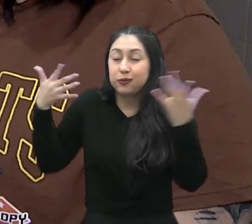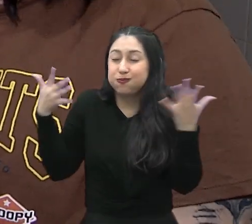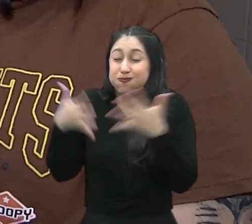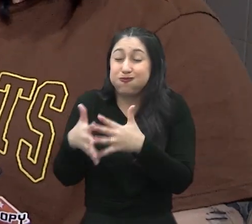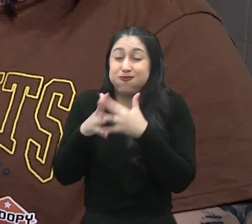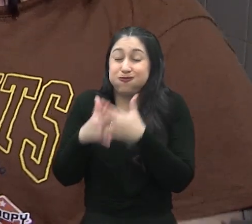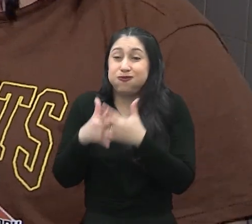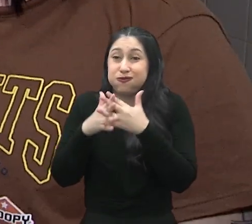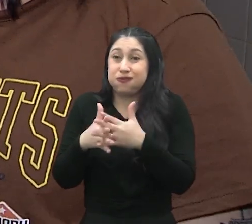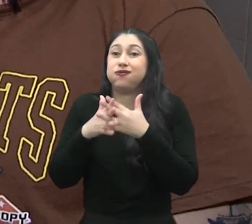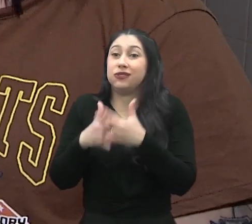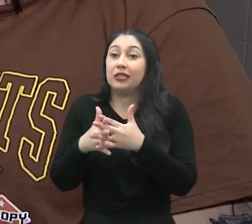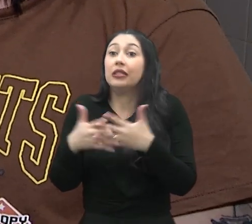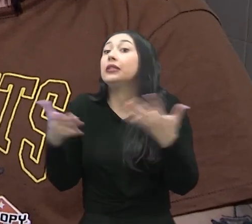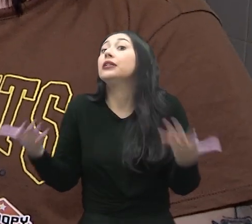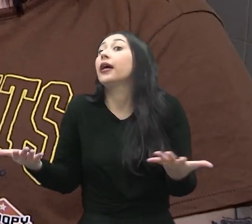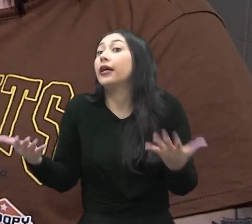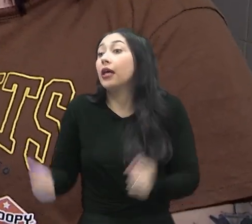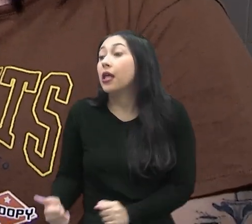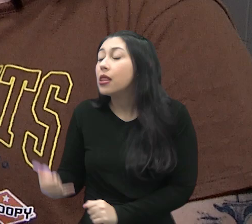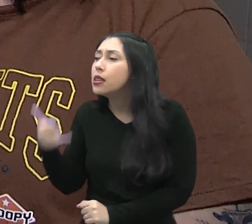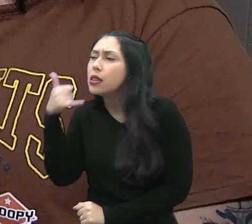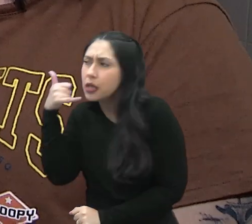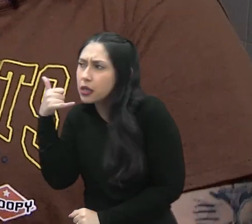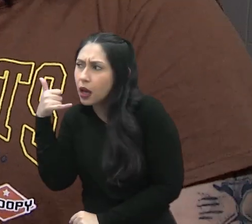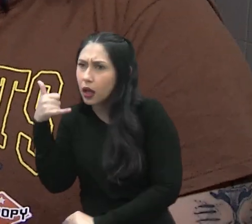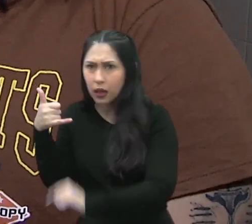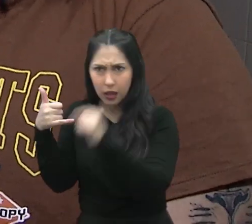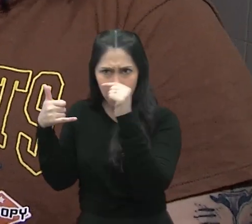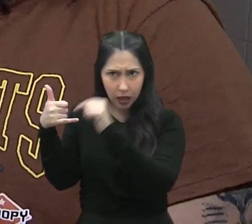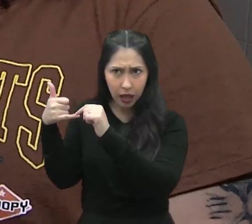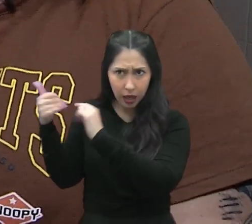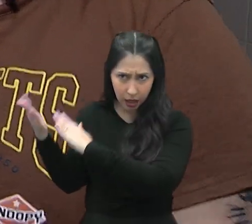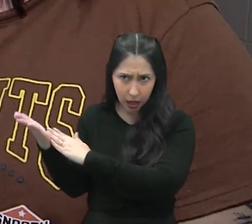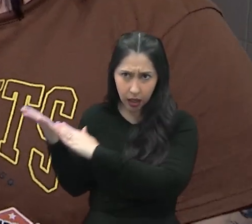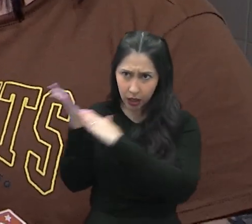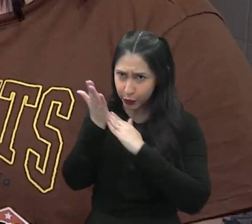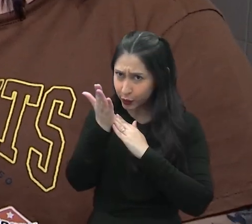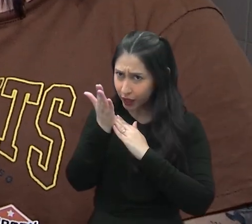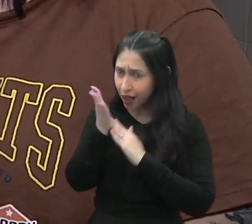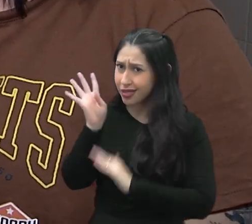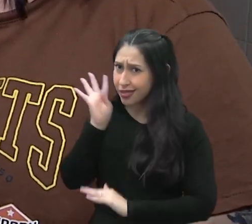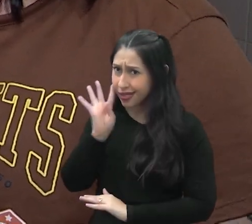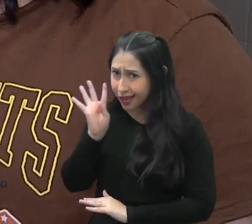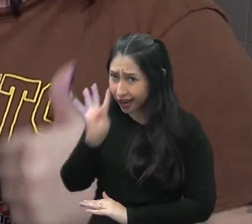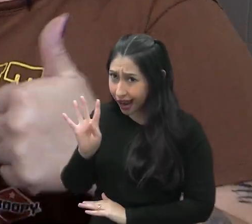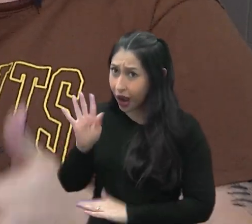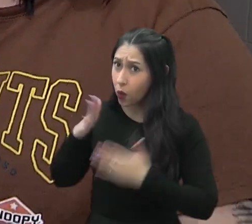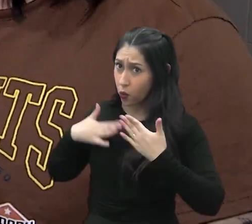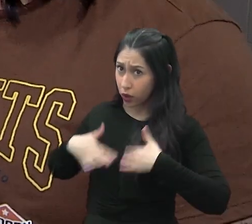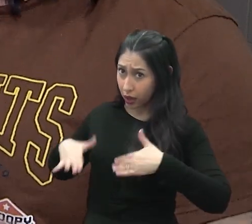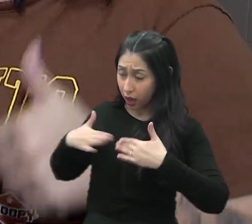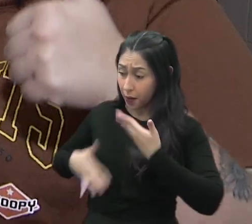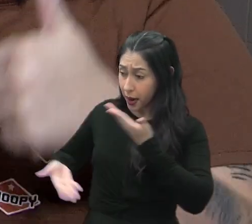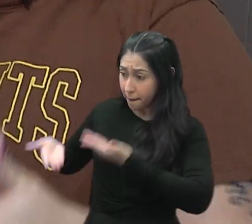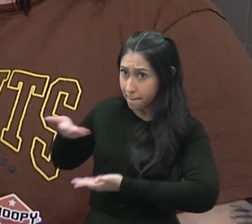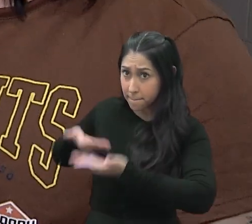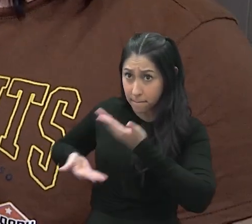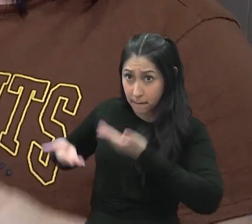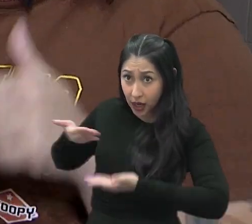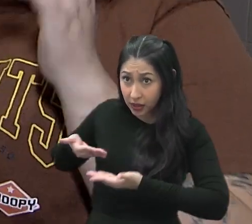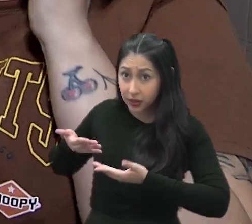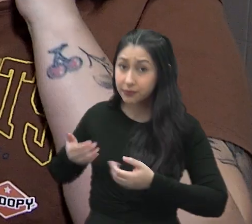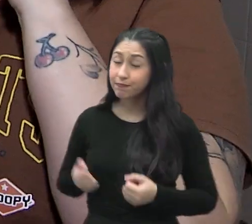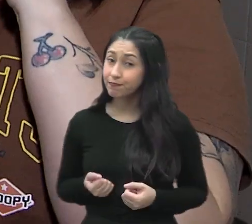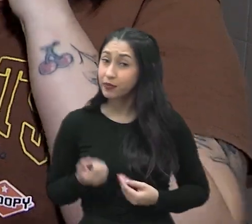coisa meia confusa, entendeu? E aí, quando a gente liga, a pessoa que vai atender a gente vai ser legal, vai atender